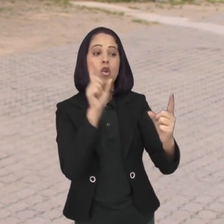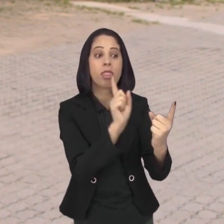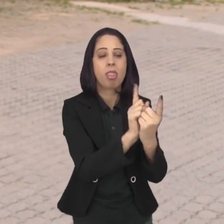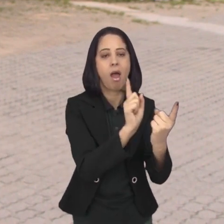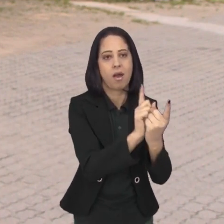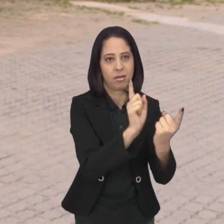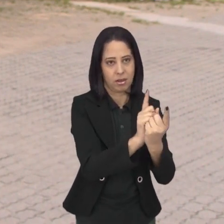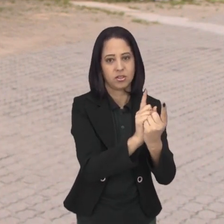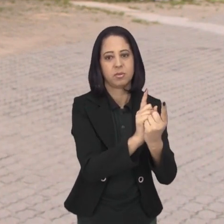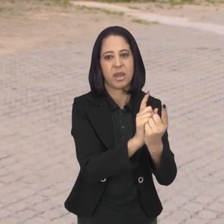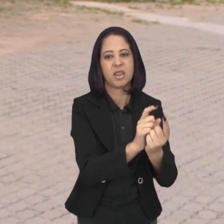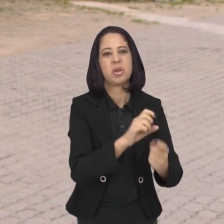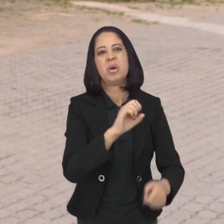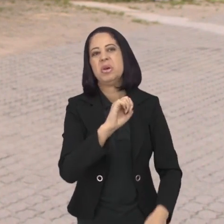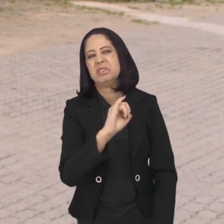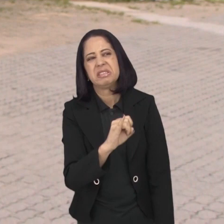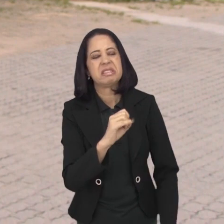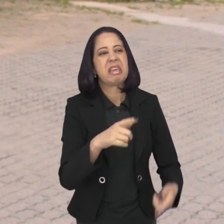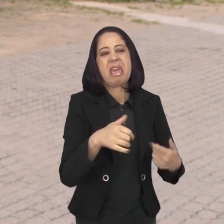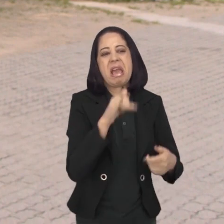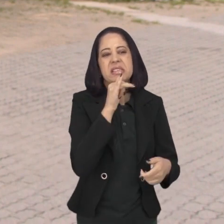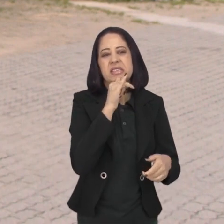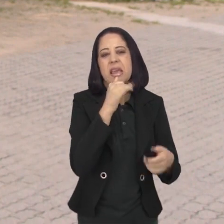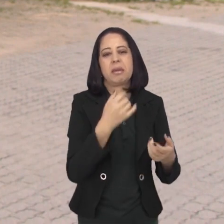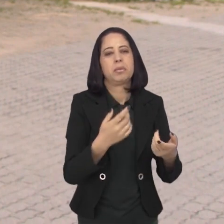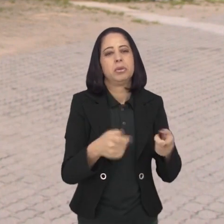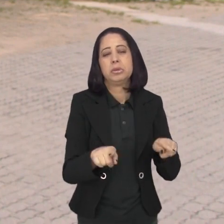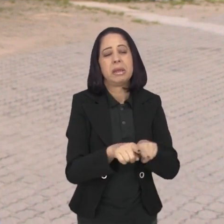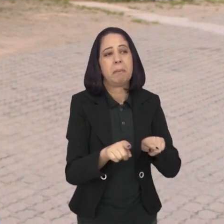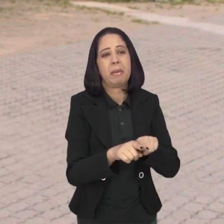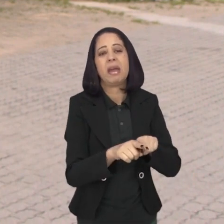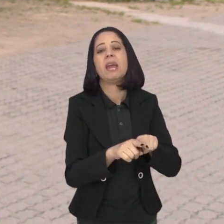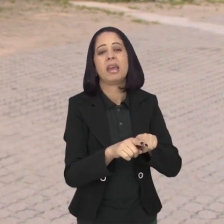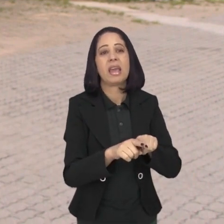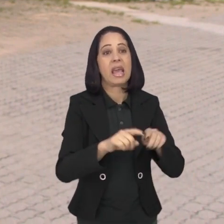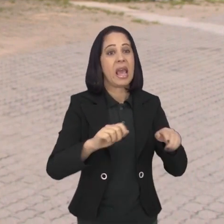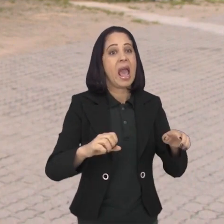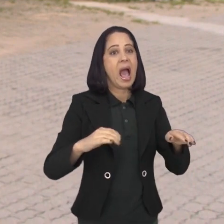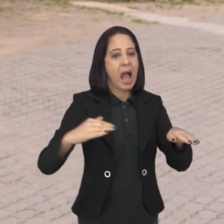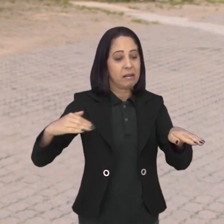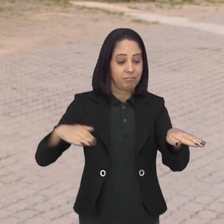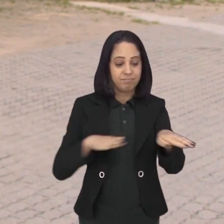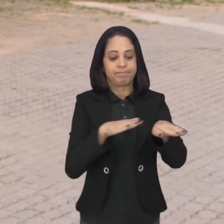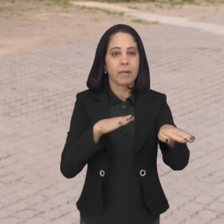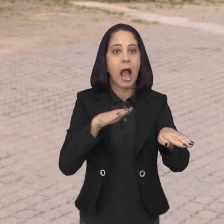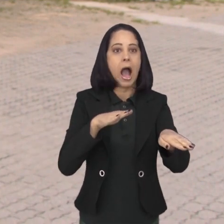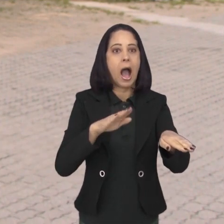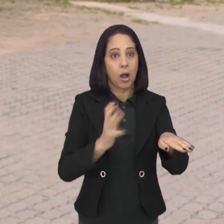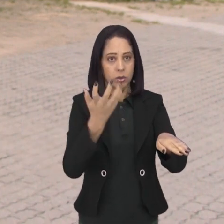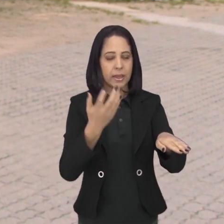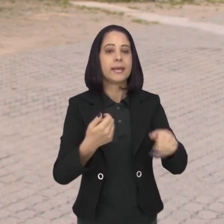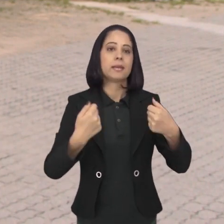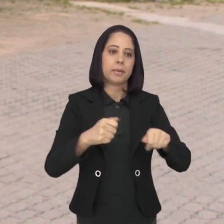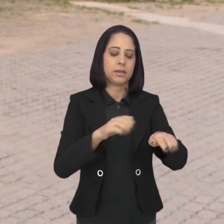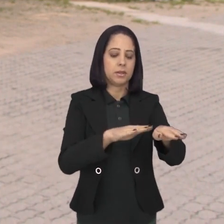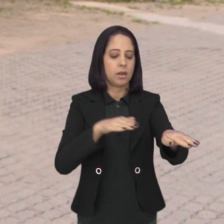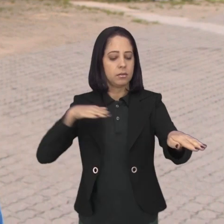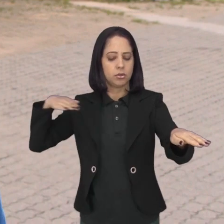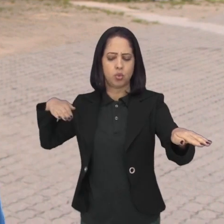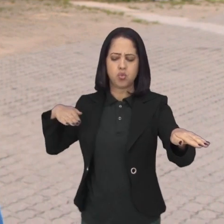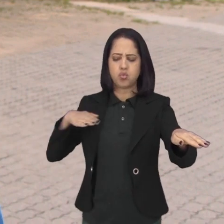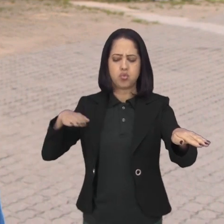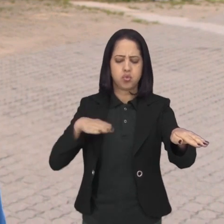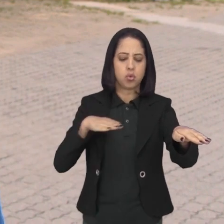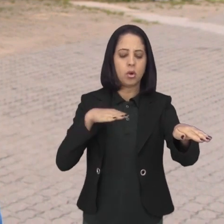estão ali paradas, estacionadas, ou se for em alguma ocorrência, algum incidente, ou até mesmo em algum acidente, que a